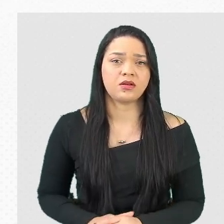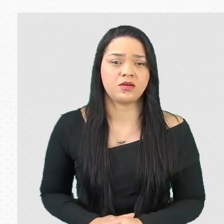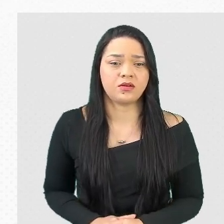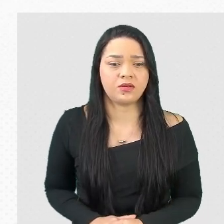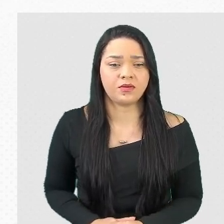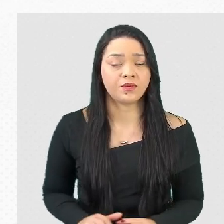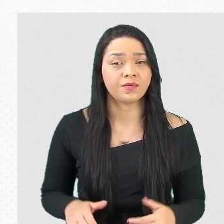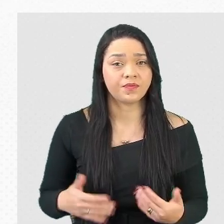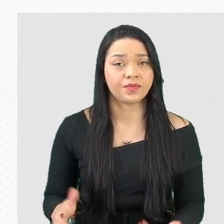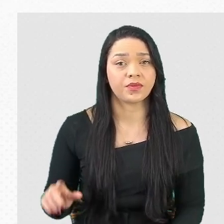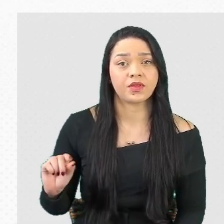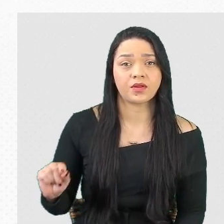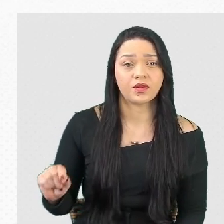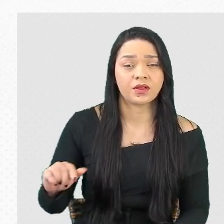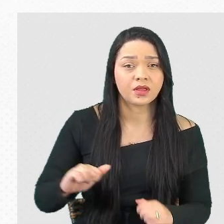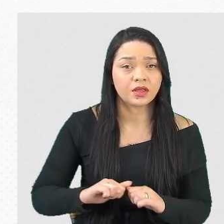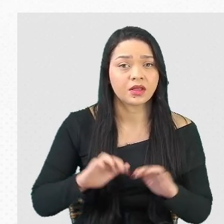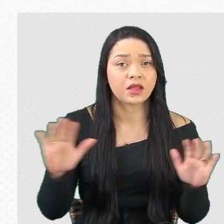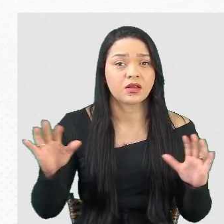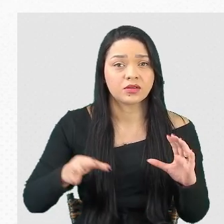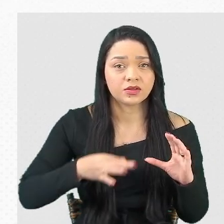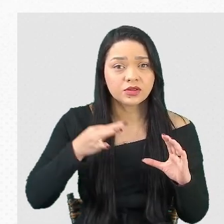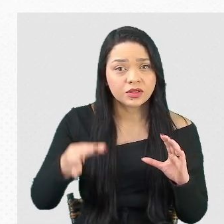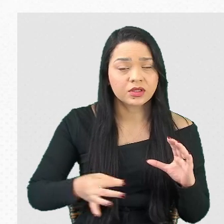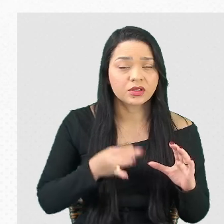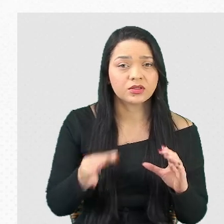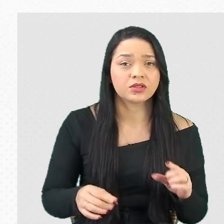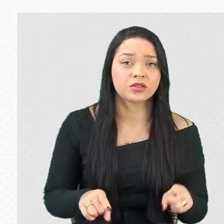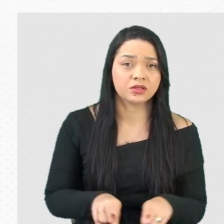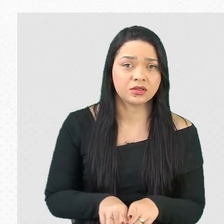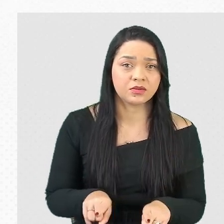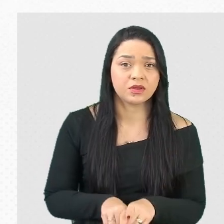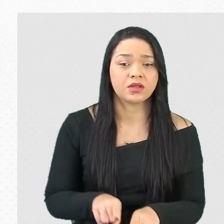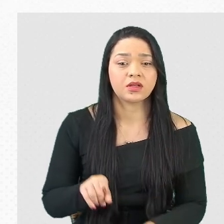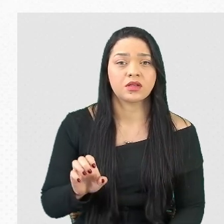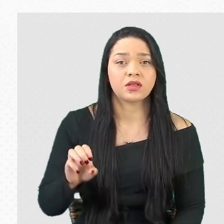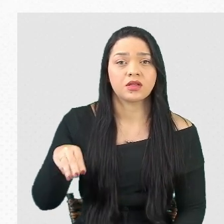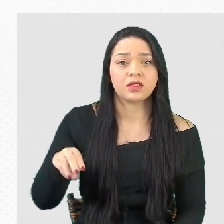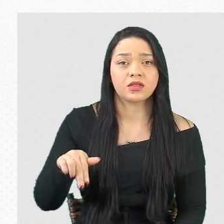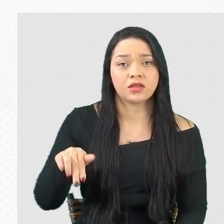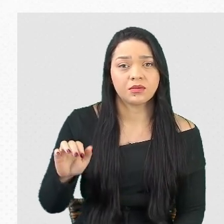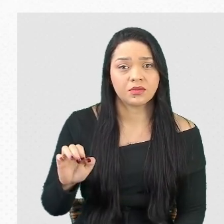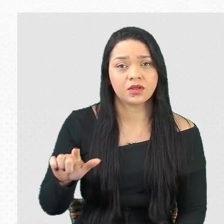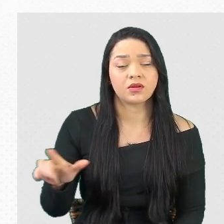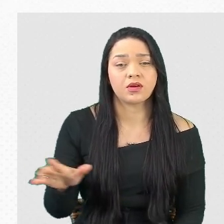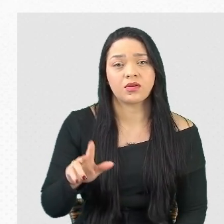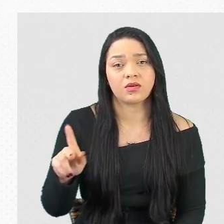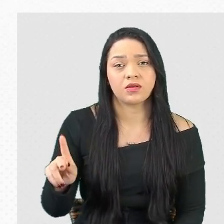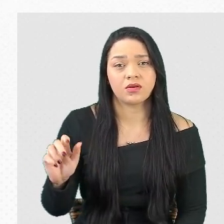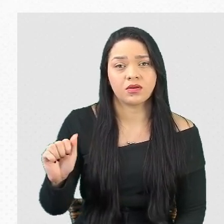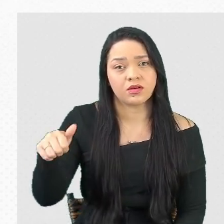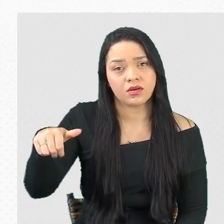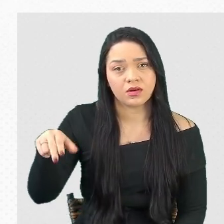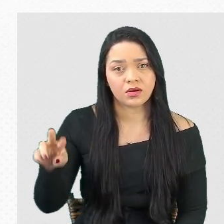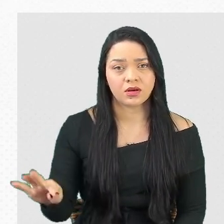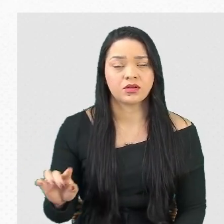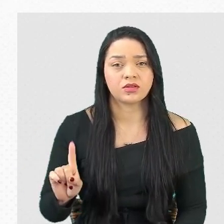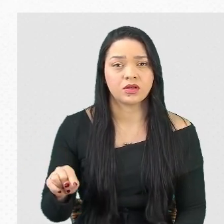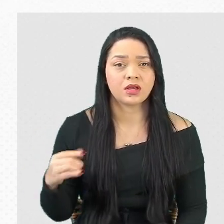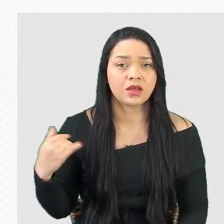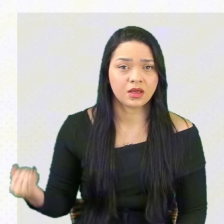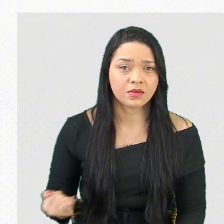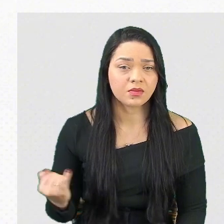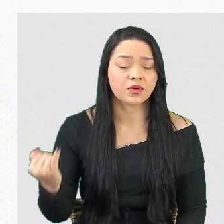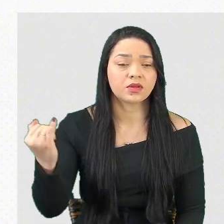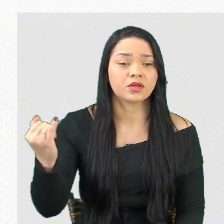um ponto claro de crítica do pensamento aqui de Immanuel Kant, mas ele também traz algo muito importante